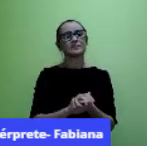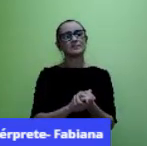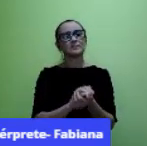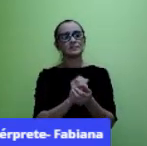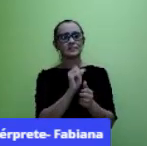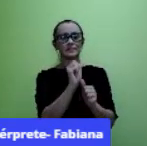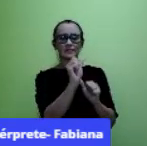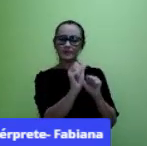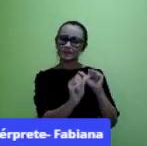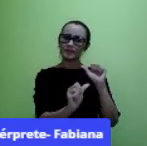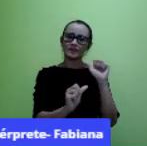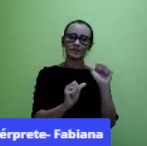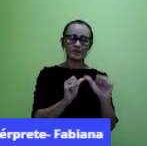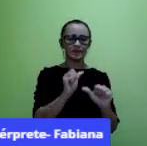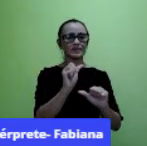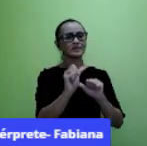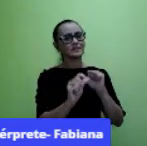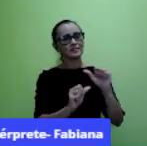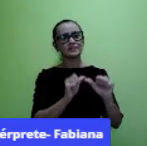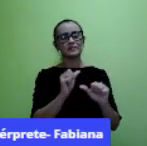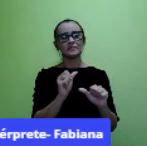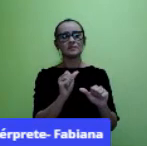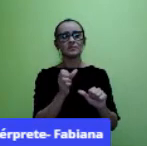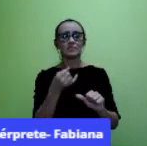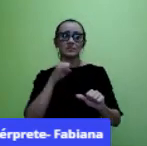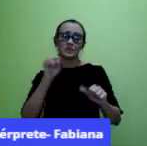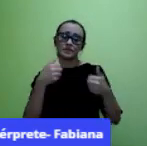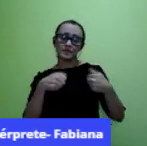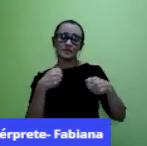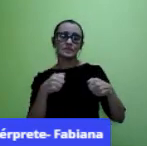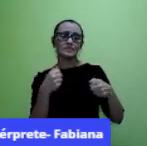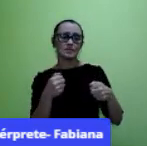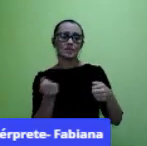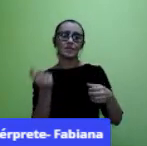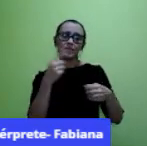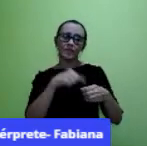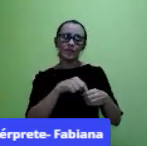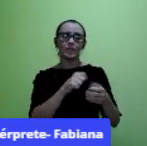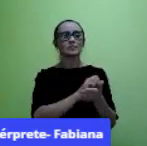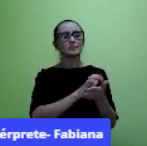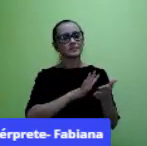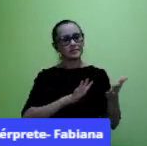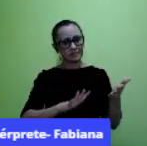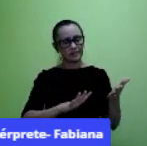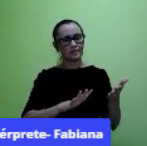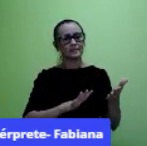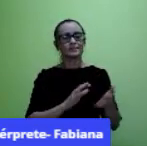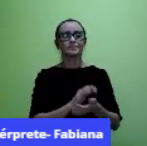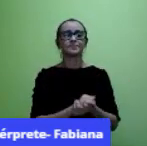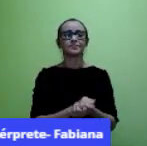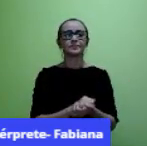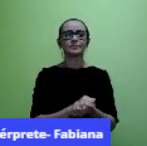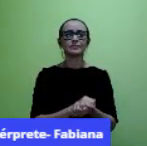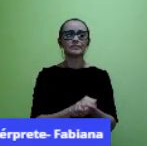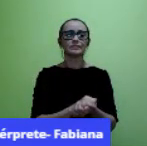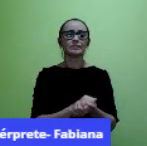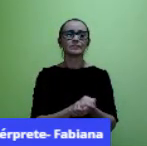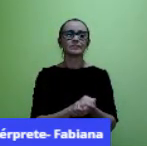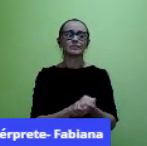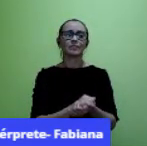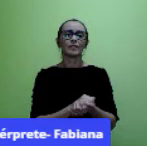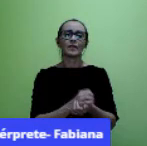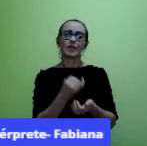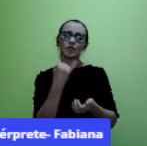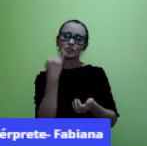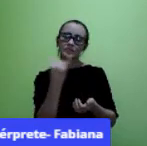mas voltando às atividades que a gente achar necessário. Outra coisa, uma atividade pode e deve ser